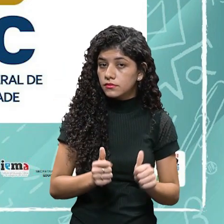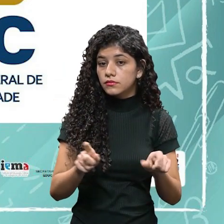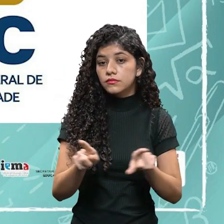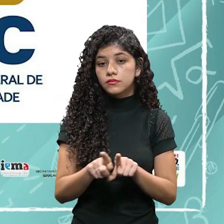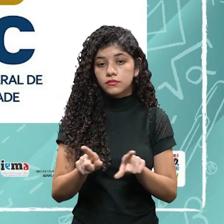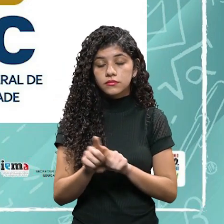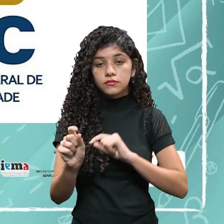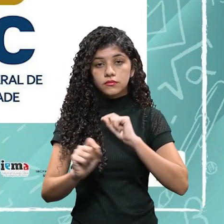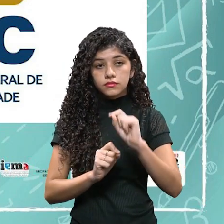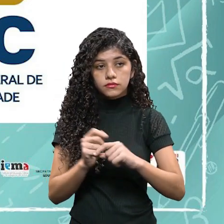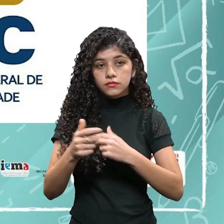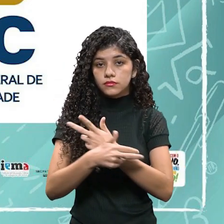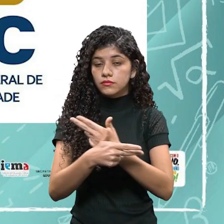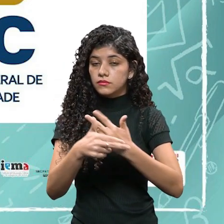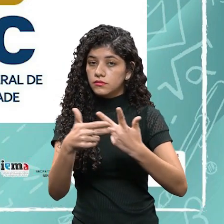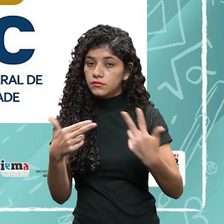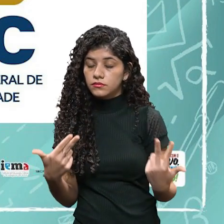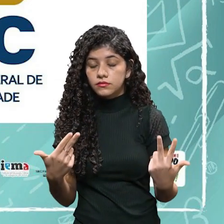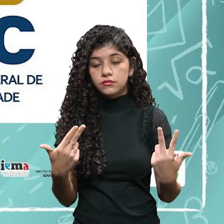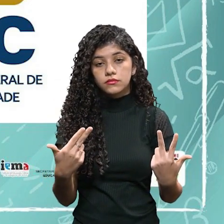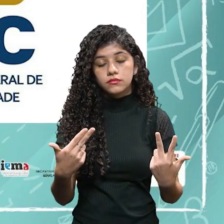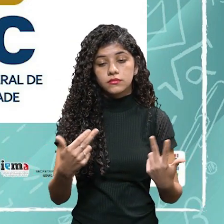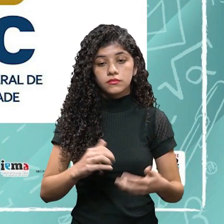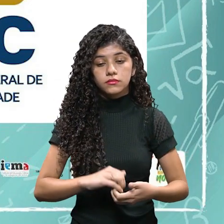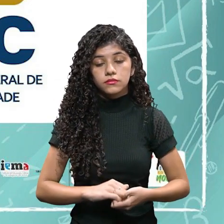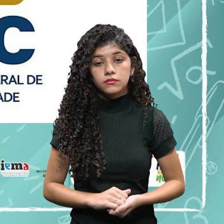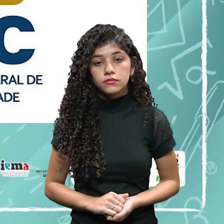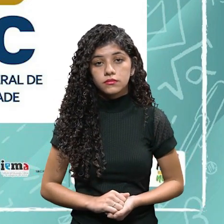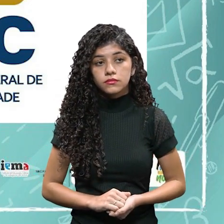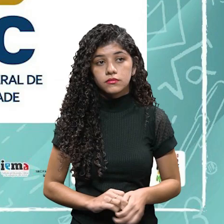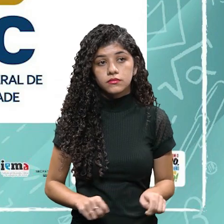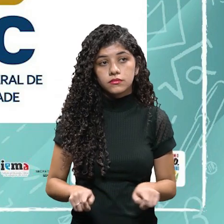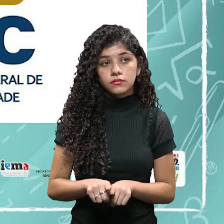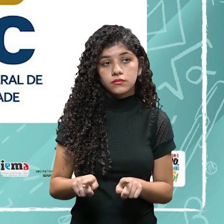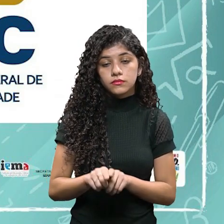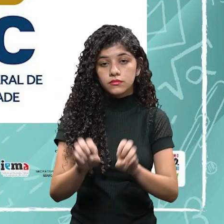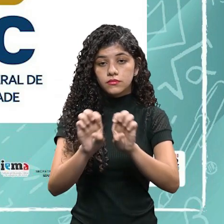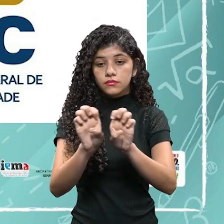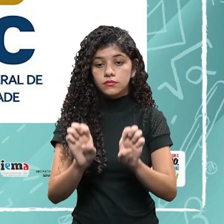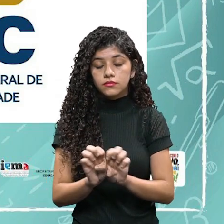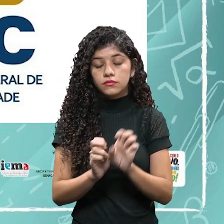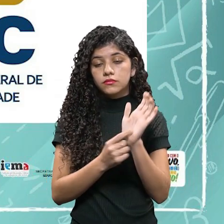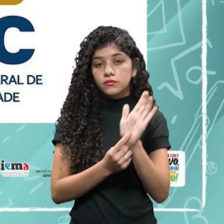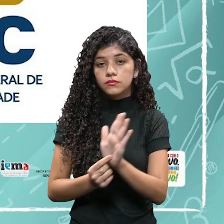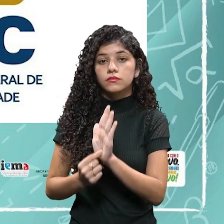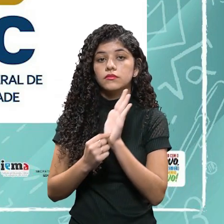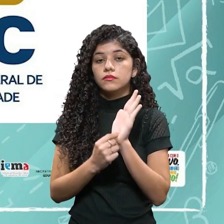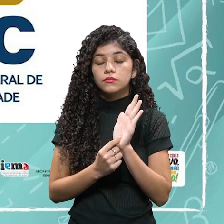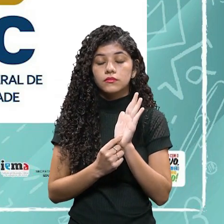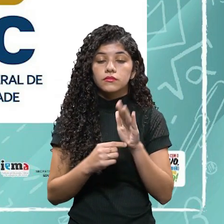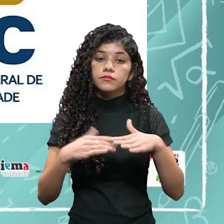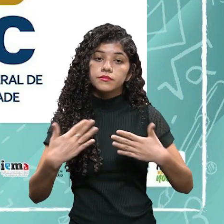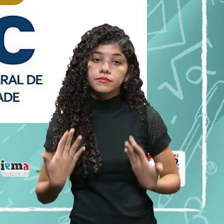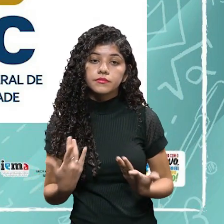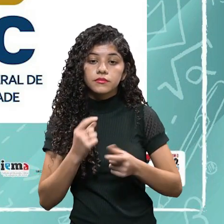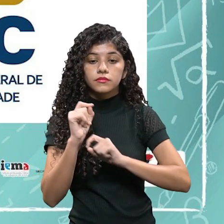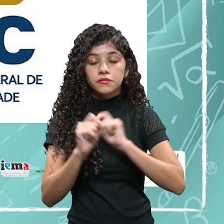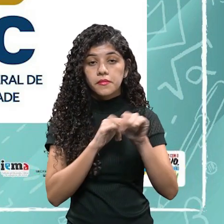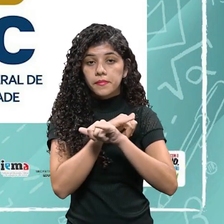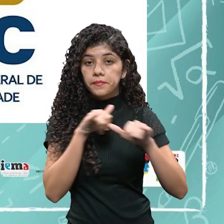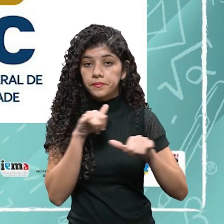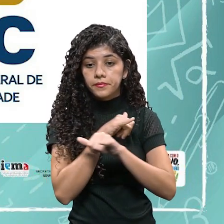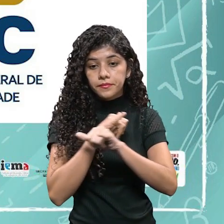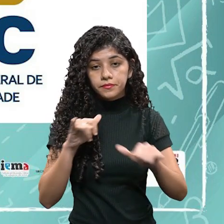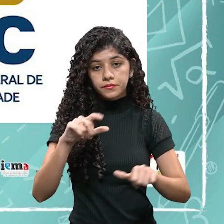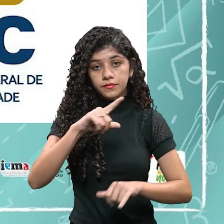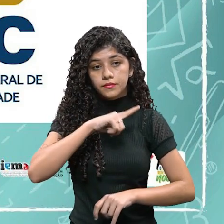registro das variações patrimoniais e de estrutura das demonstrações contábeis. Então, essas informações, elas